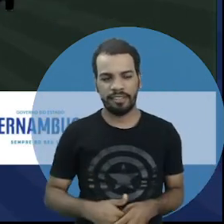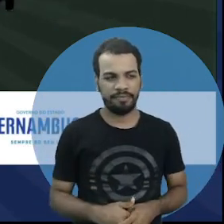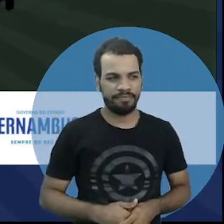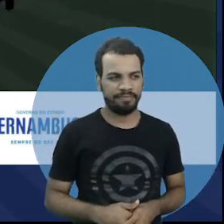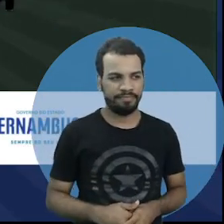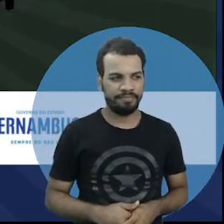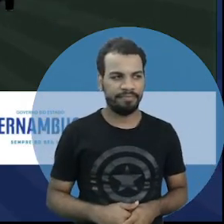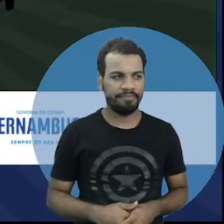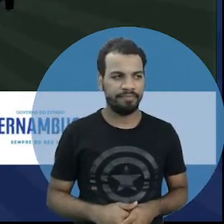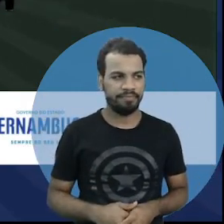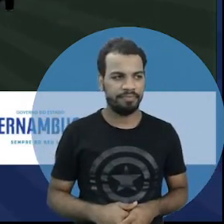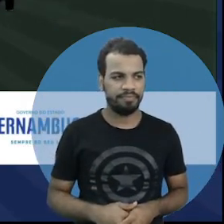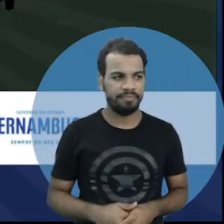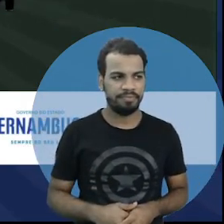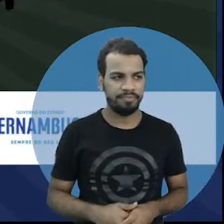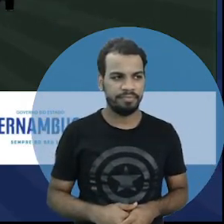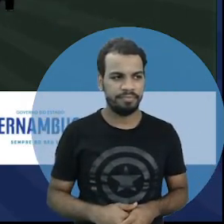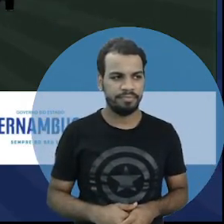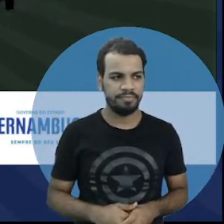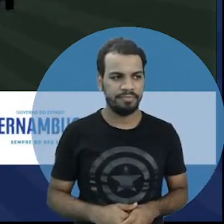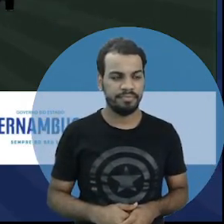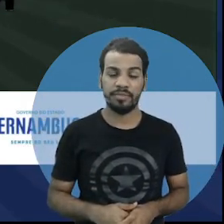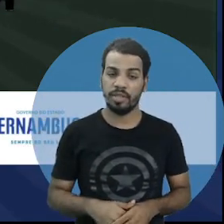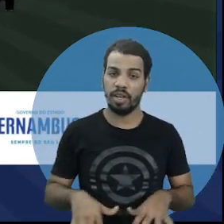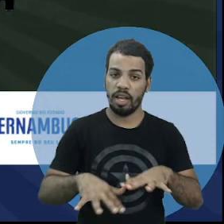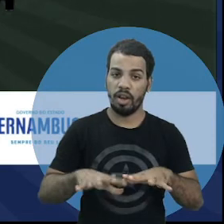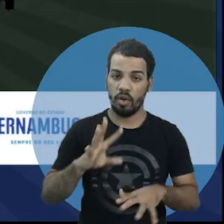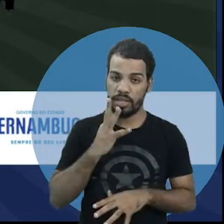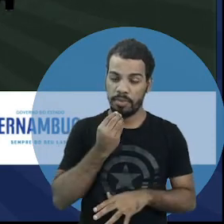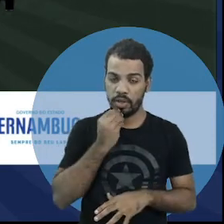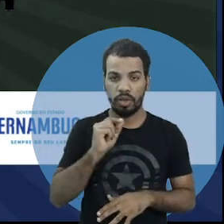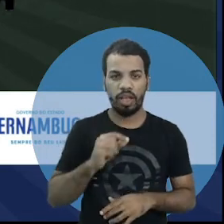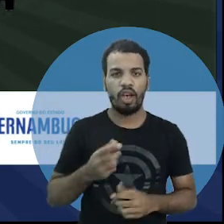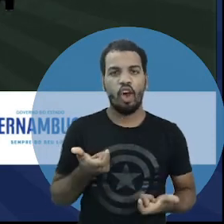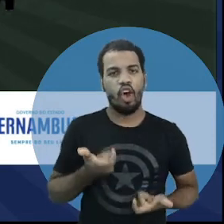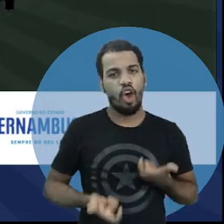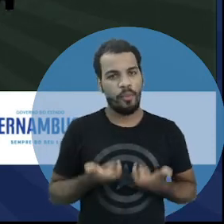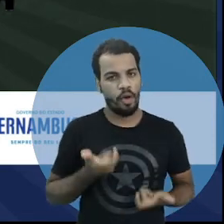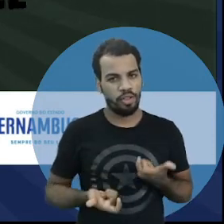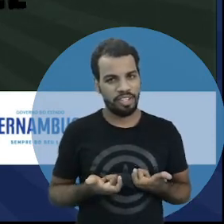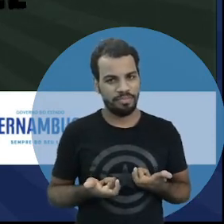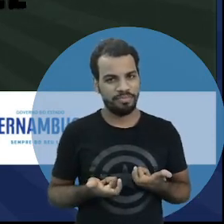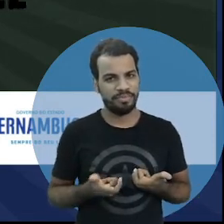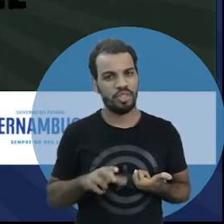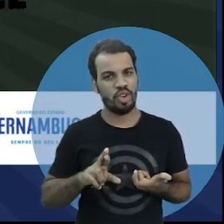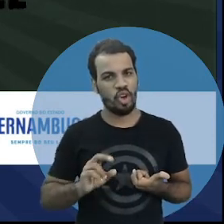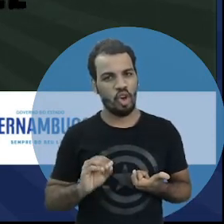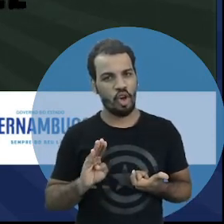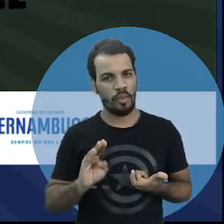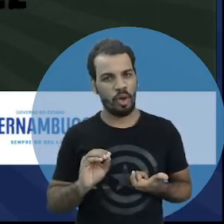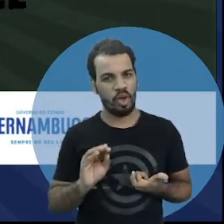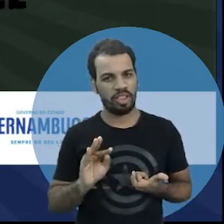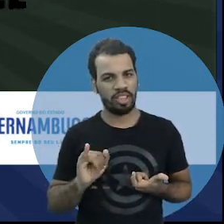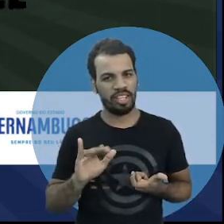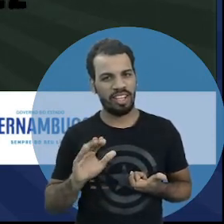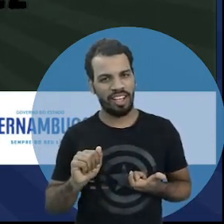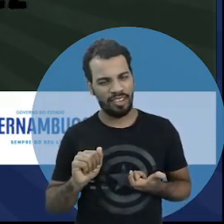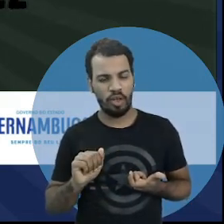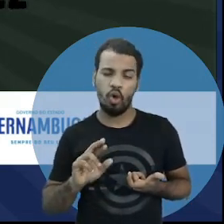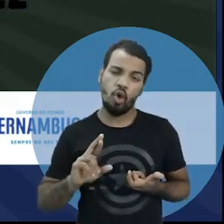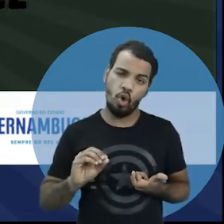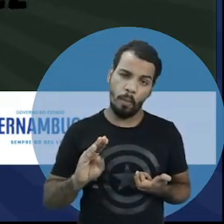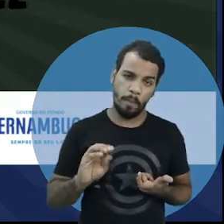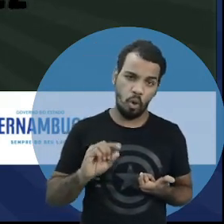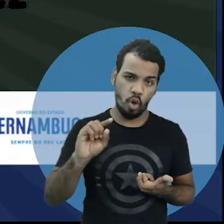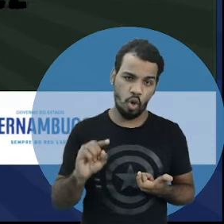área de conhecimento é a robótica, tá? A gente vai falar um pouquinho de robótica. E, como eu já me